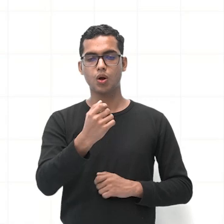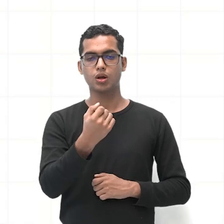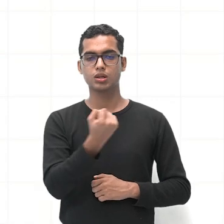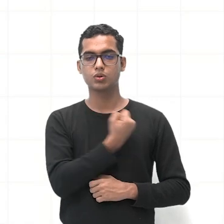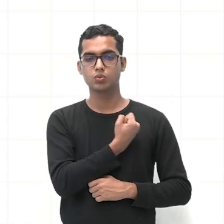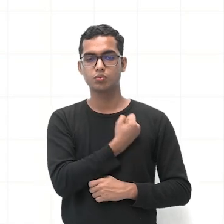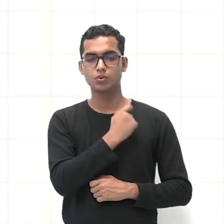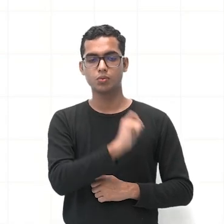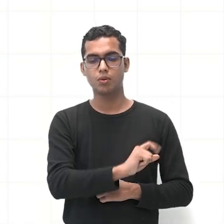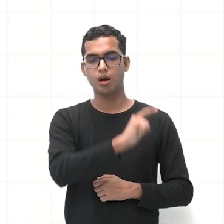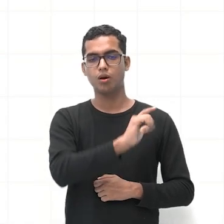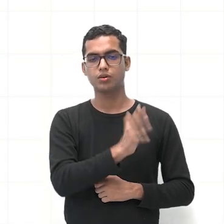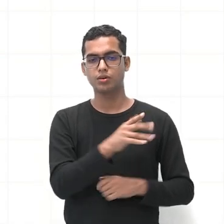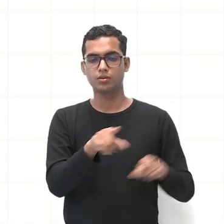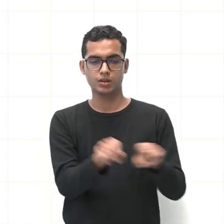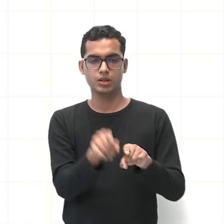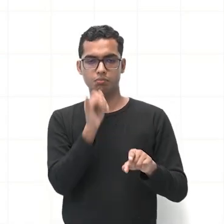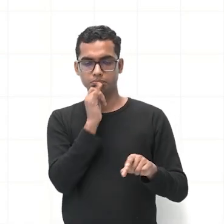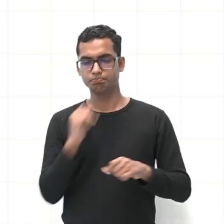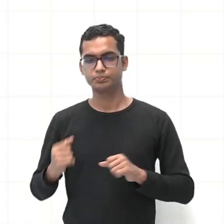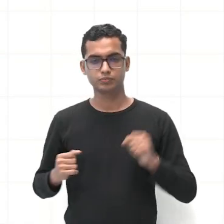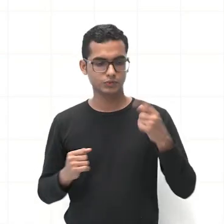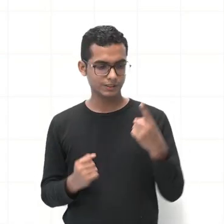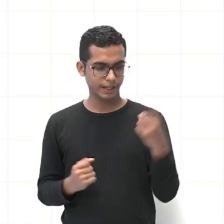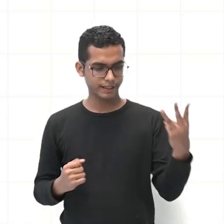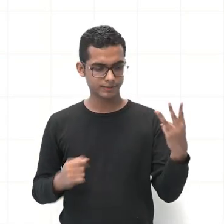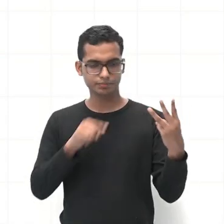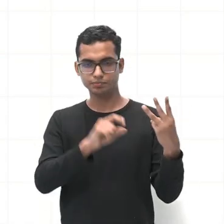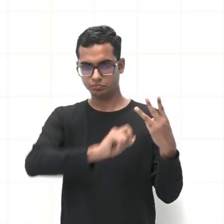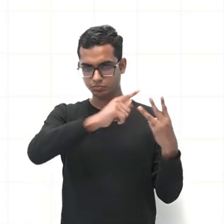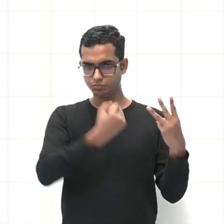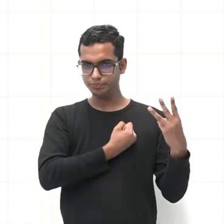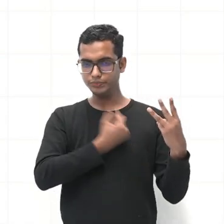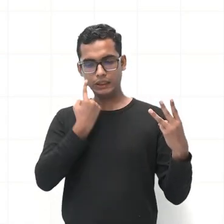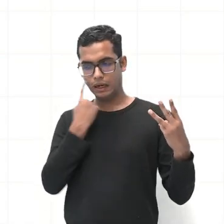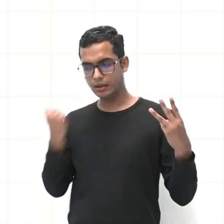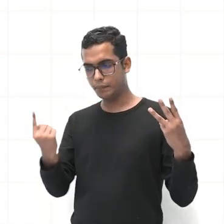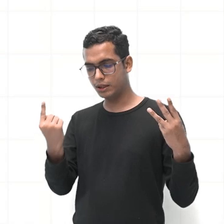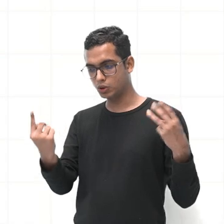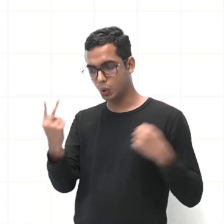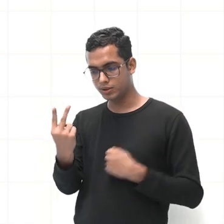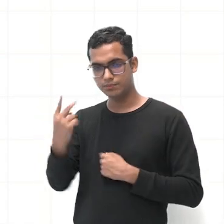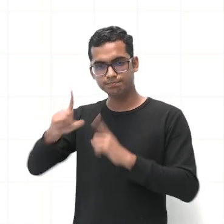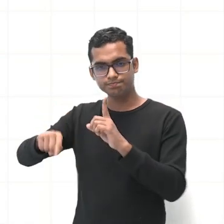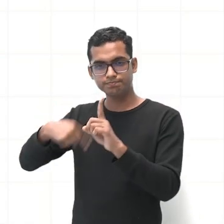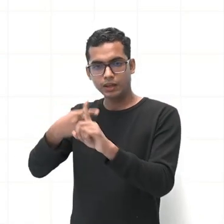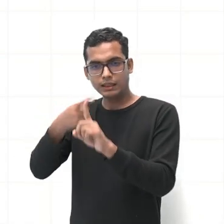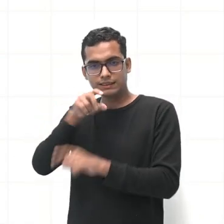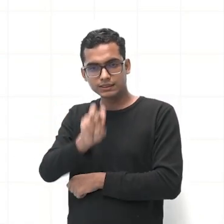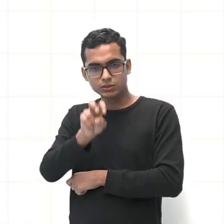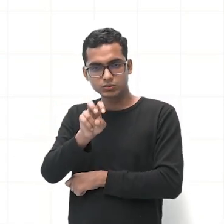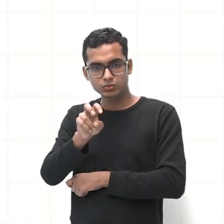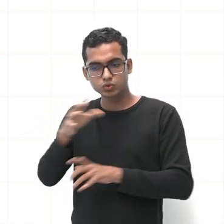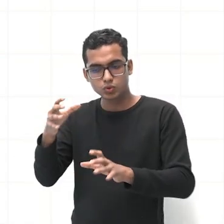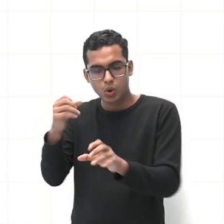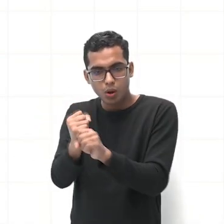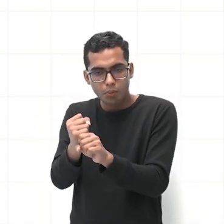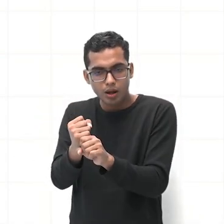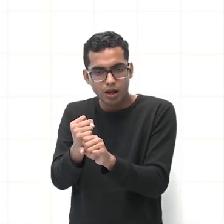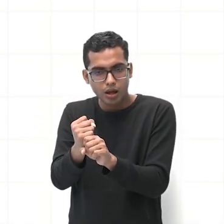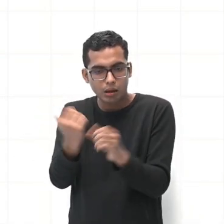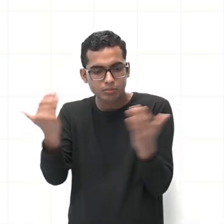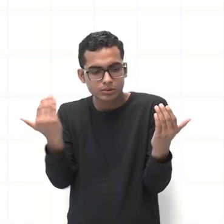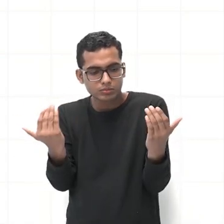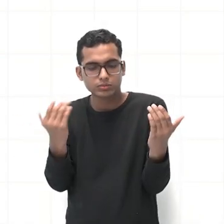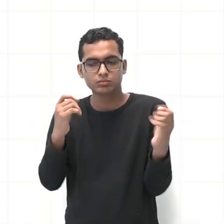centímetros. Isso daqui acontece? É verdadeiro isso? É, porque 12 mais 5, 17. E